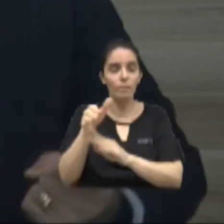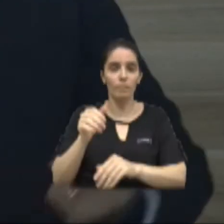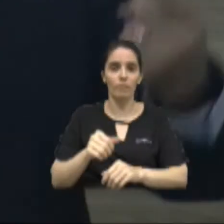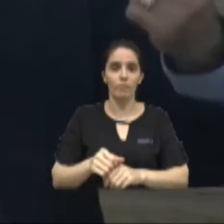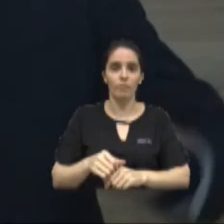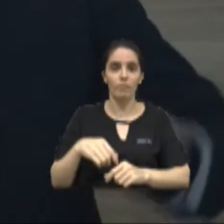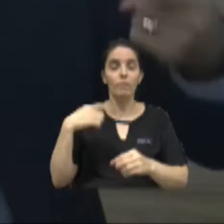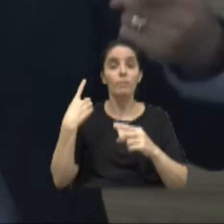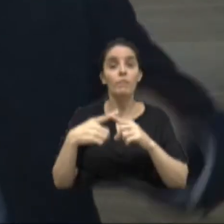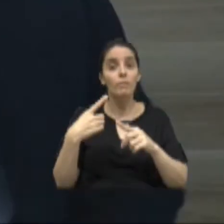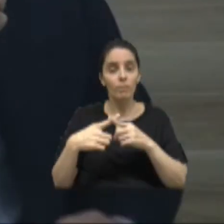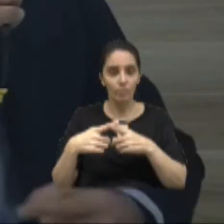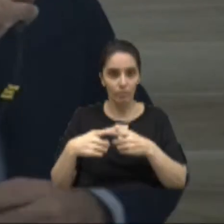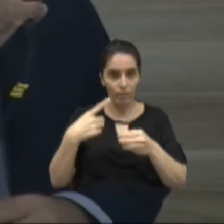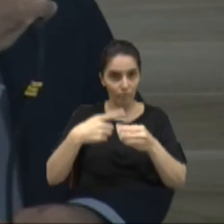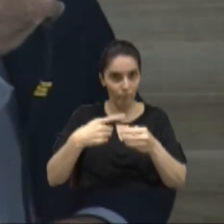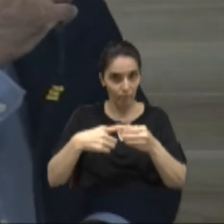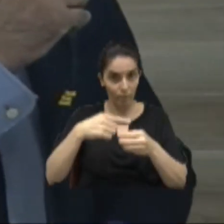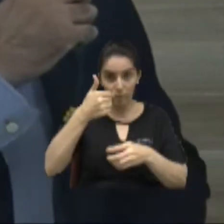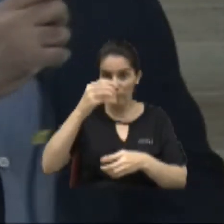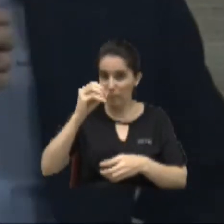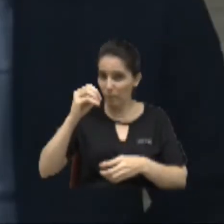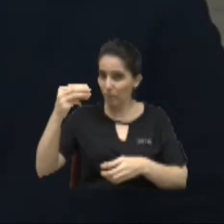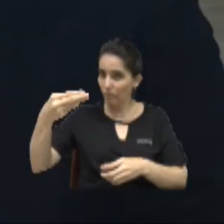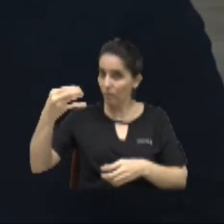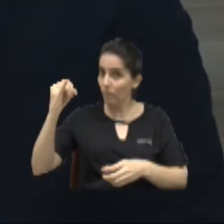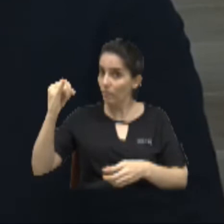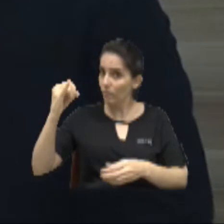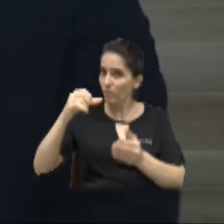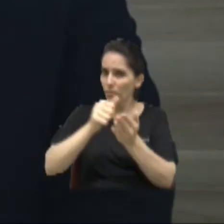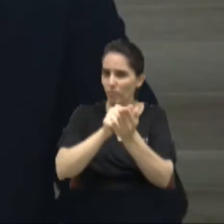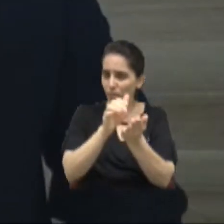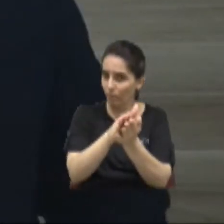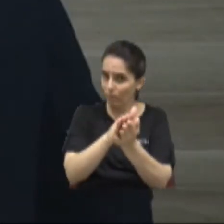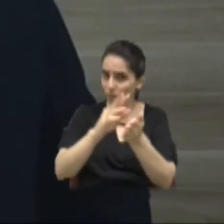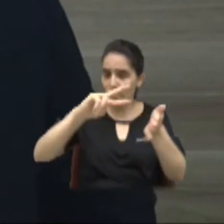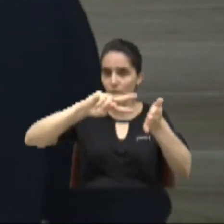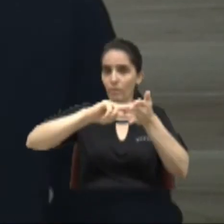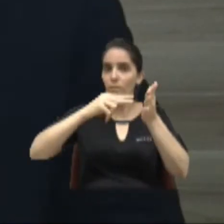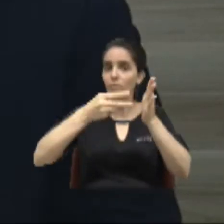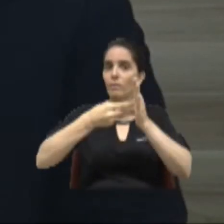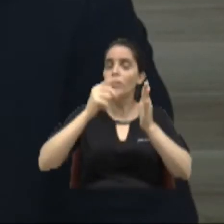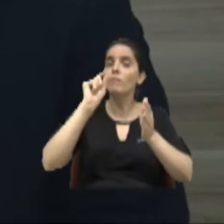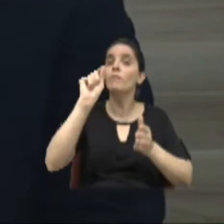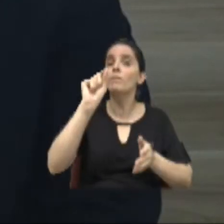está arrecadando 10 milhões por ano de multa, significa